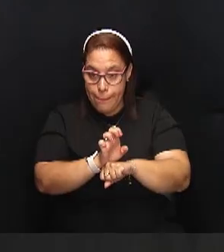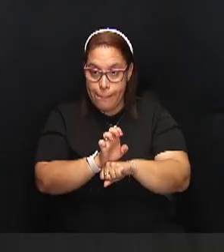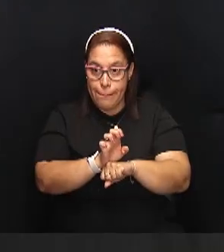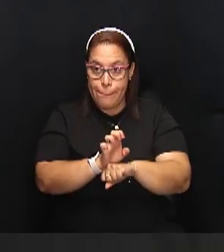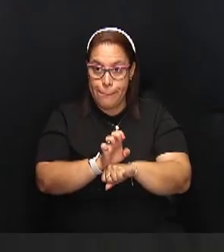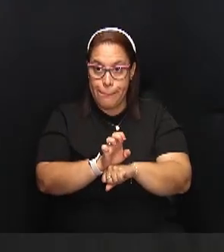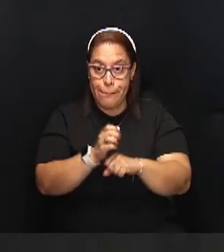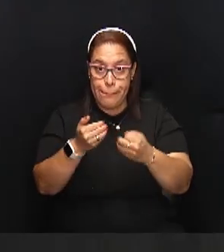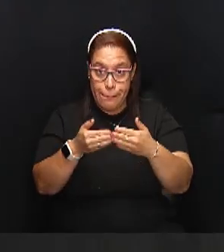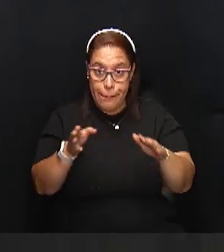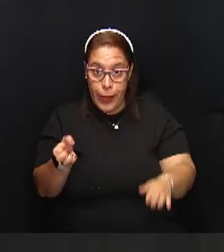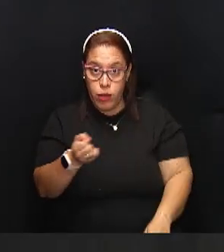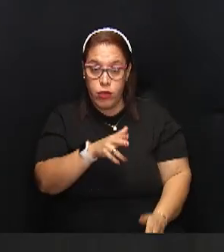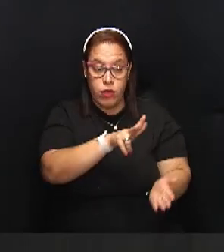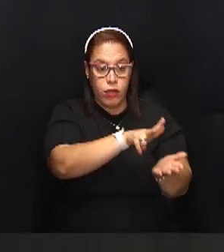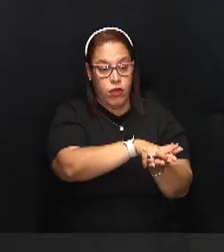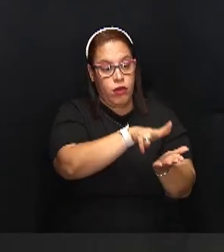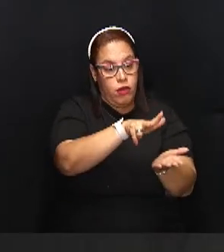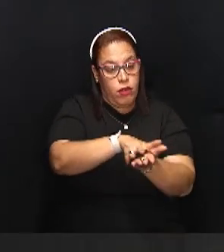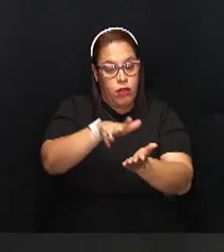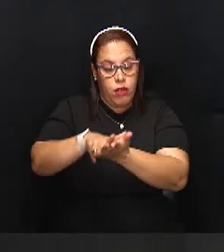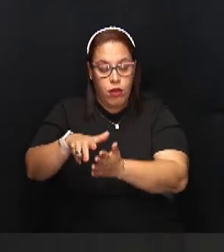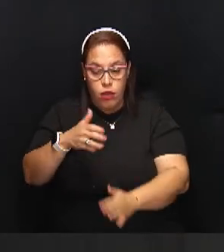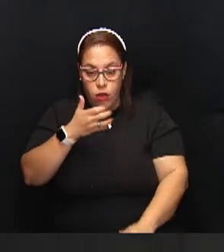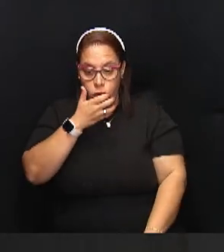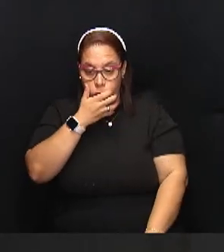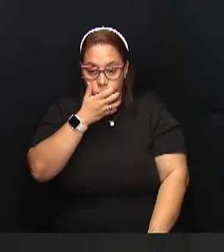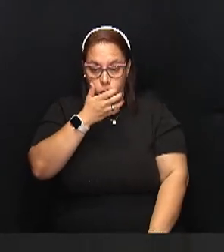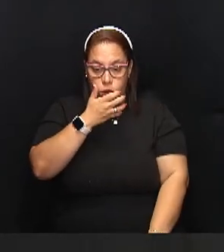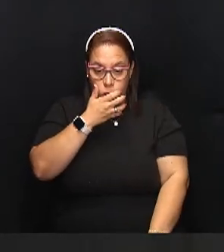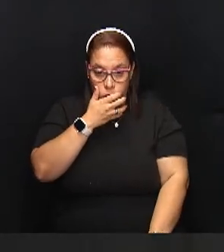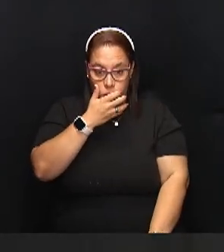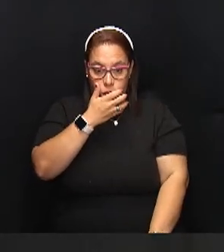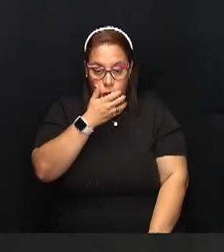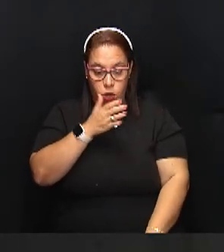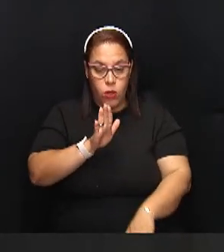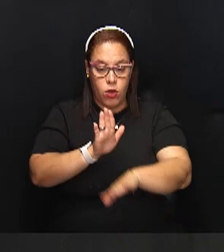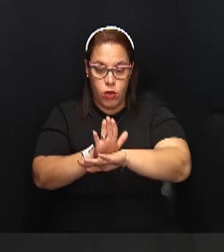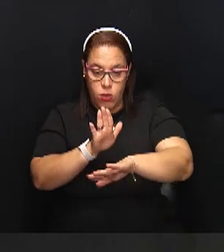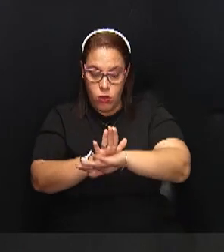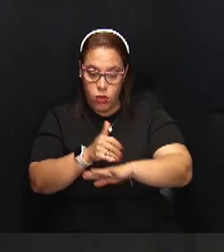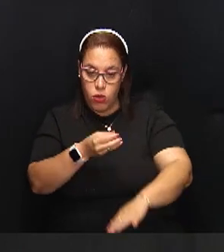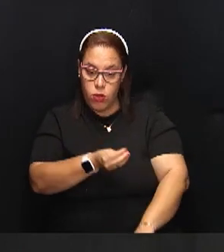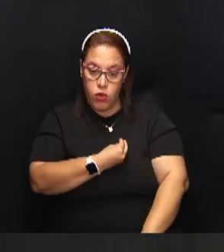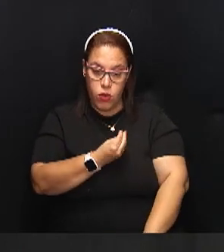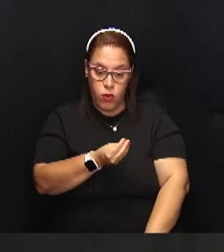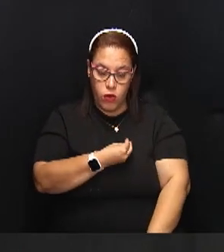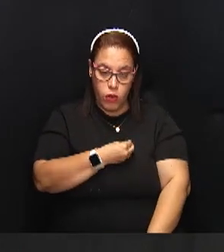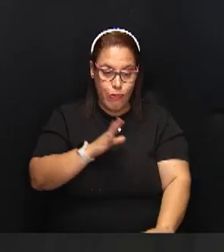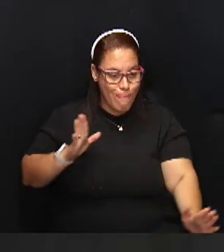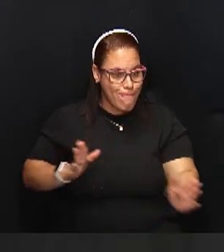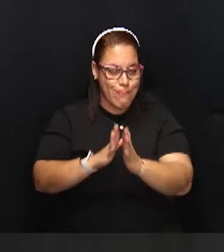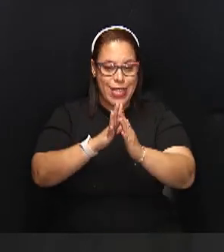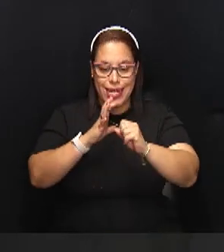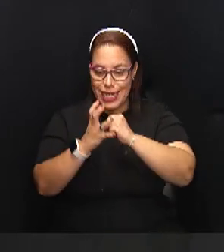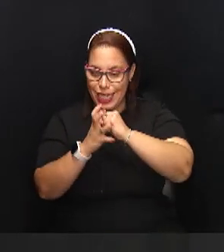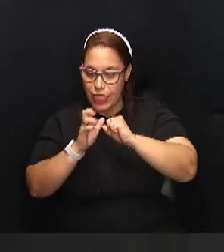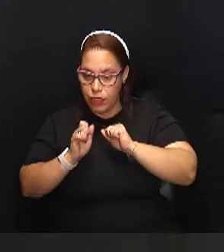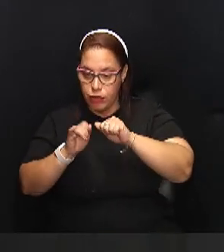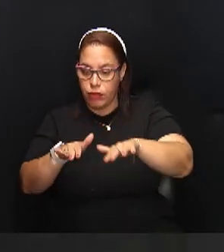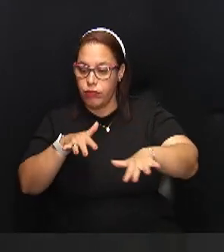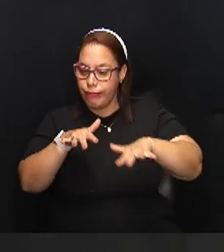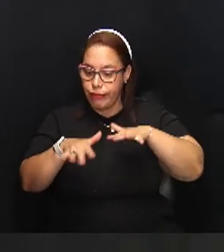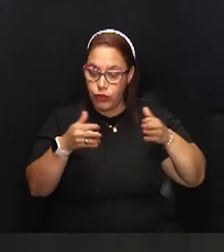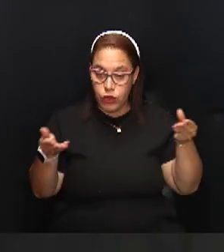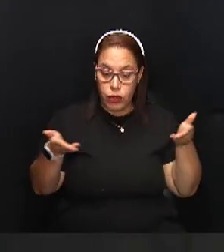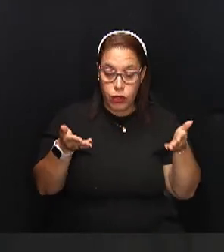com a abertura de novos leitos, respiradores, enfim, todo um suporte de vida para que a gente pudesse enfrentar a pandemia. E nesse momento,